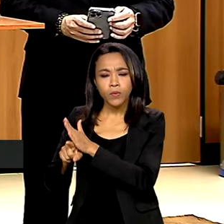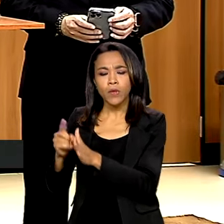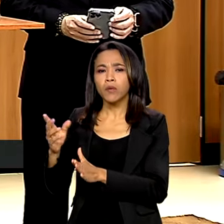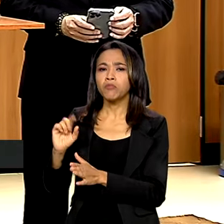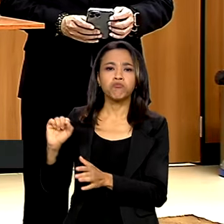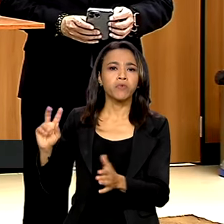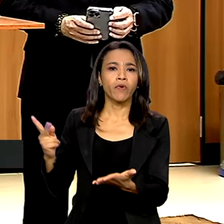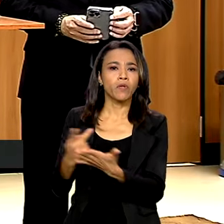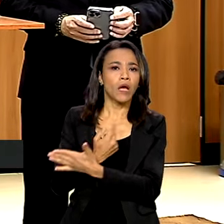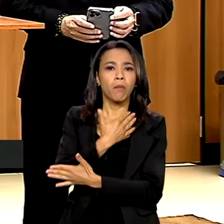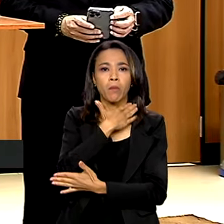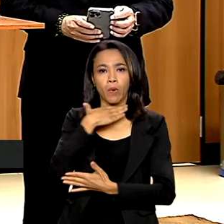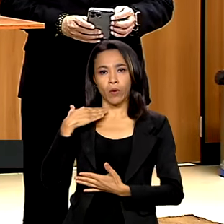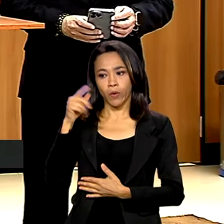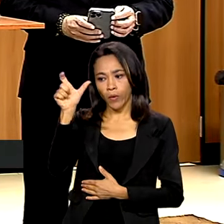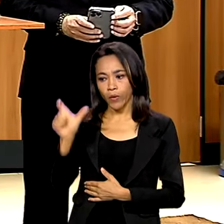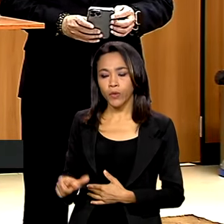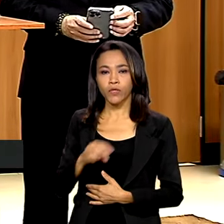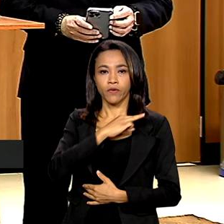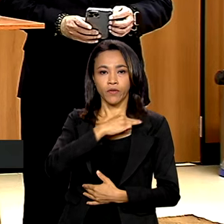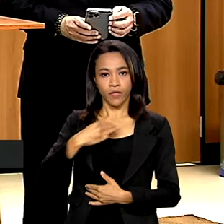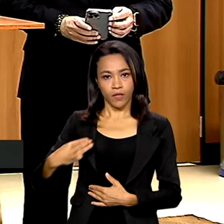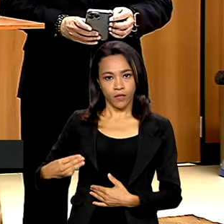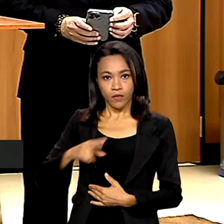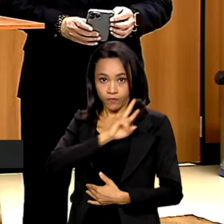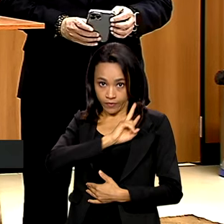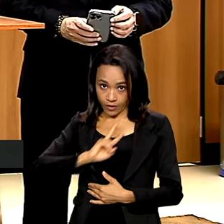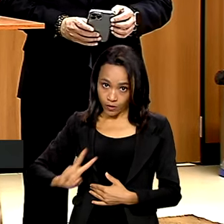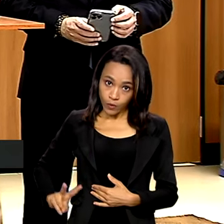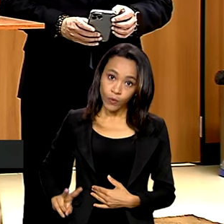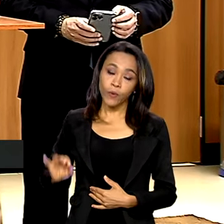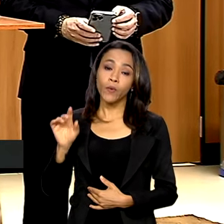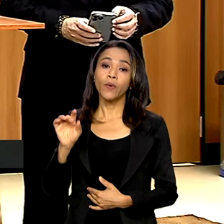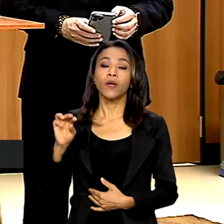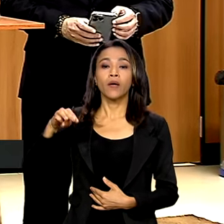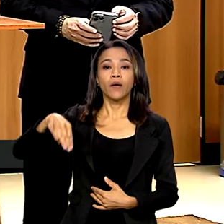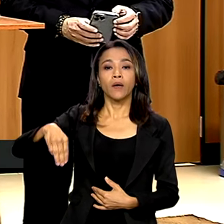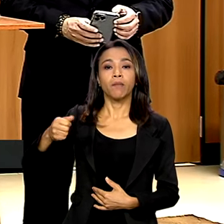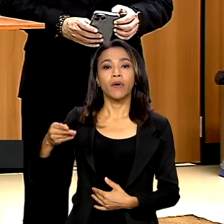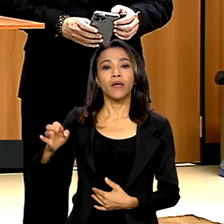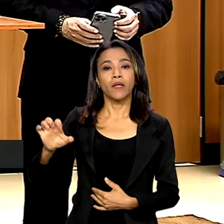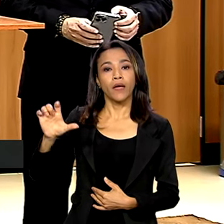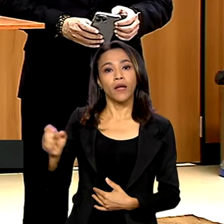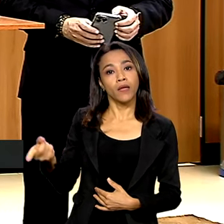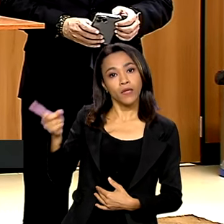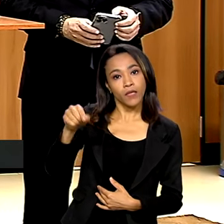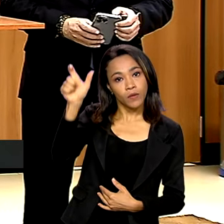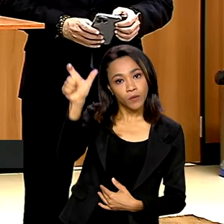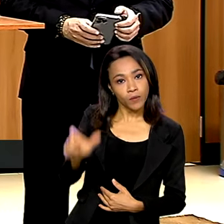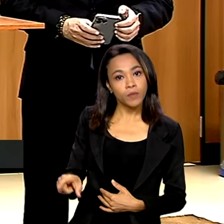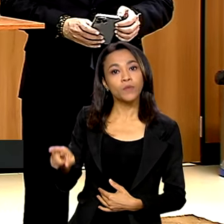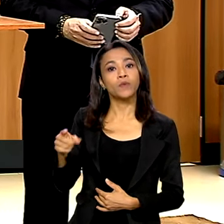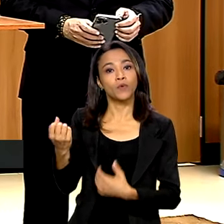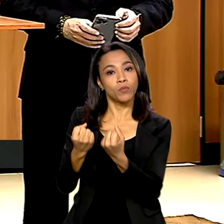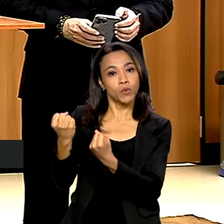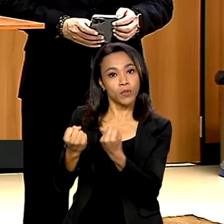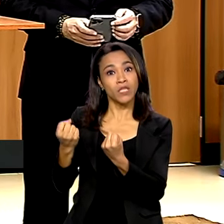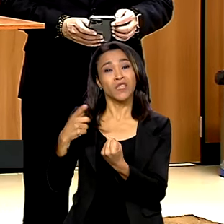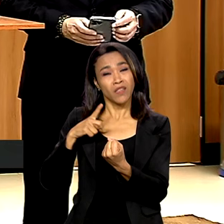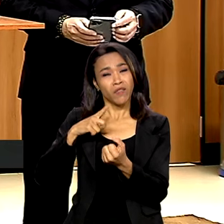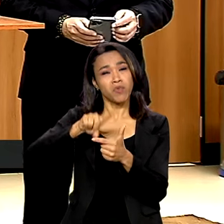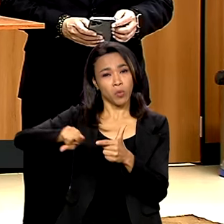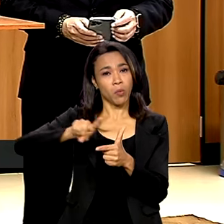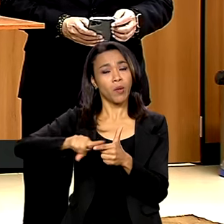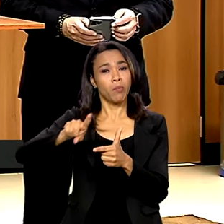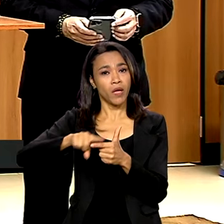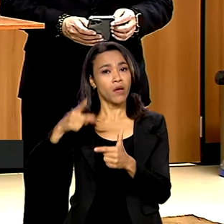Marielle Franco e do motorista Anderson Gomes. Nós temos um pequeno problema no áudio da coletiva, mas